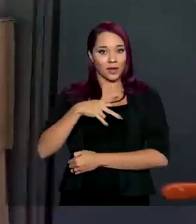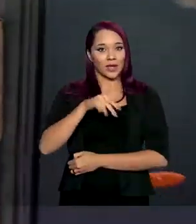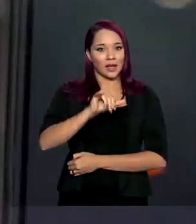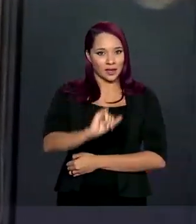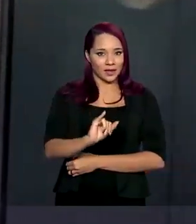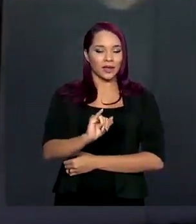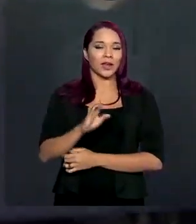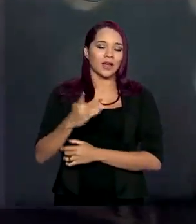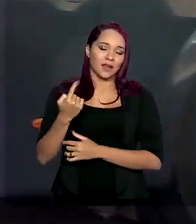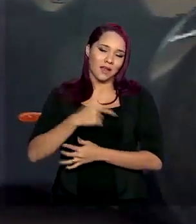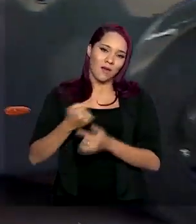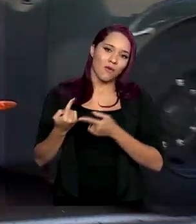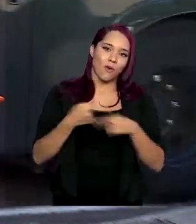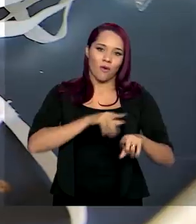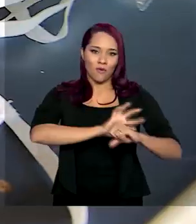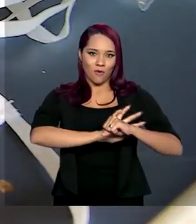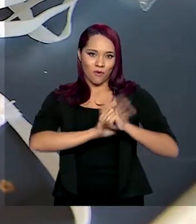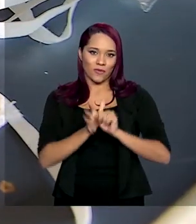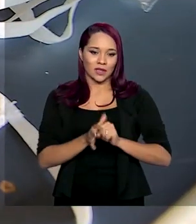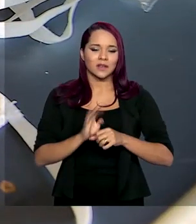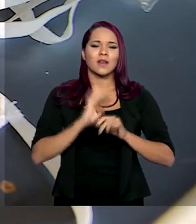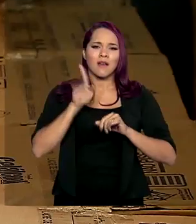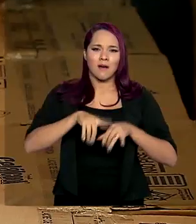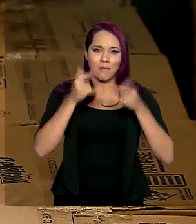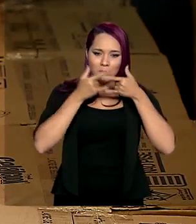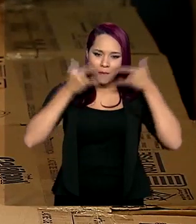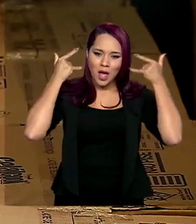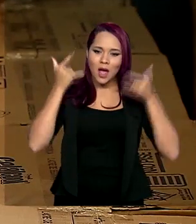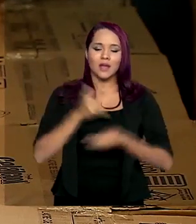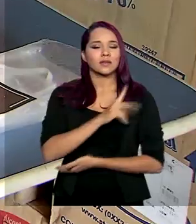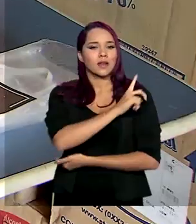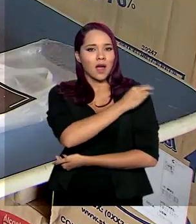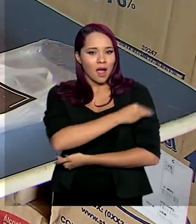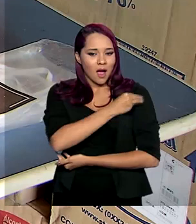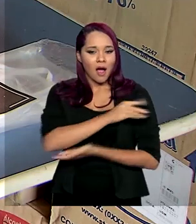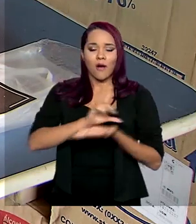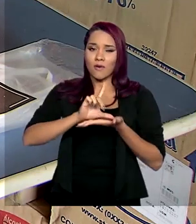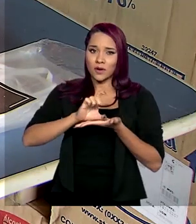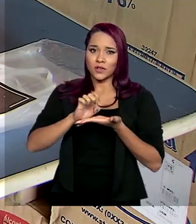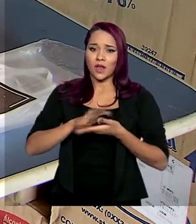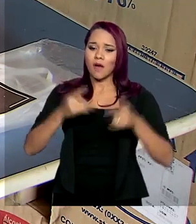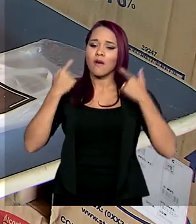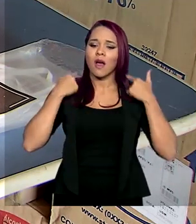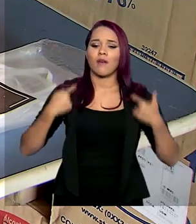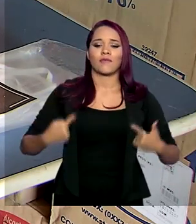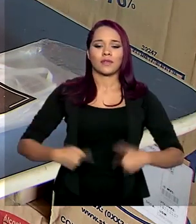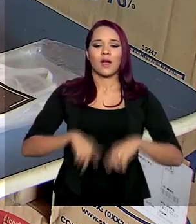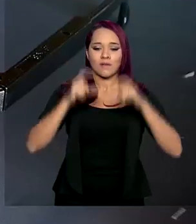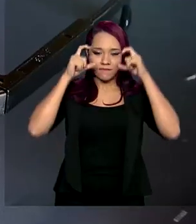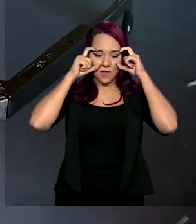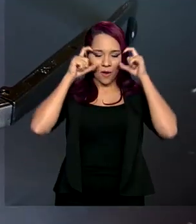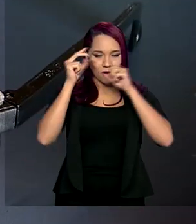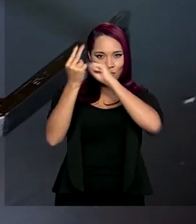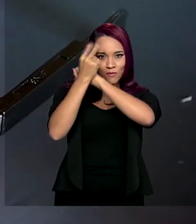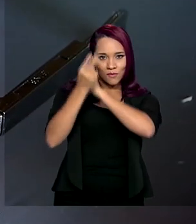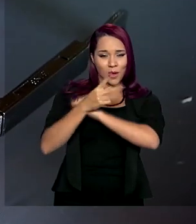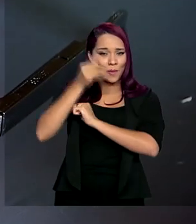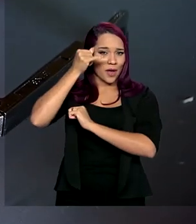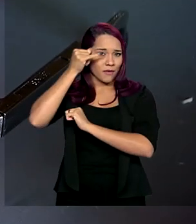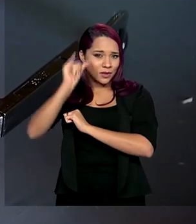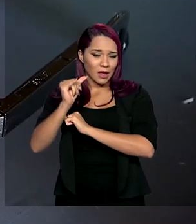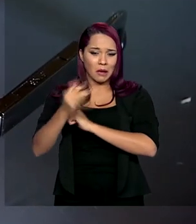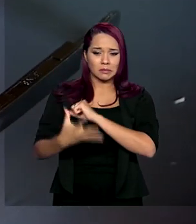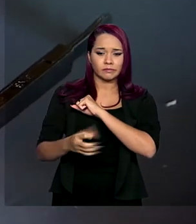contra a Covid-19. São máscaras, álcool em gel, avental e óculos de proteção para evitar a